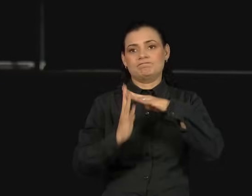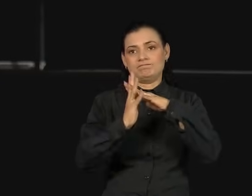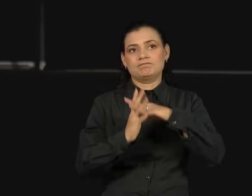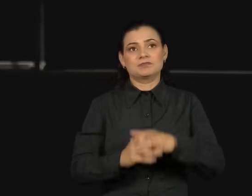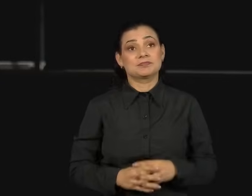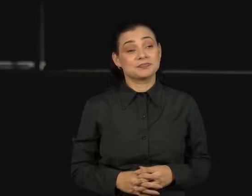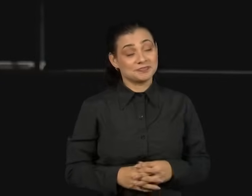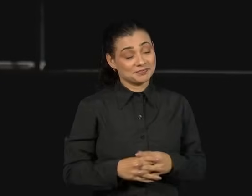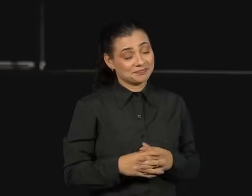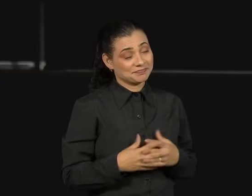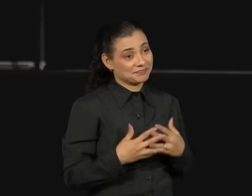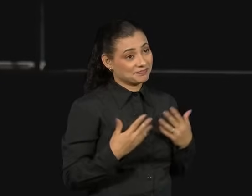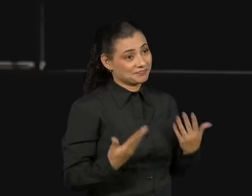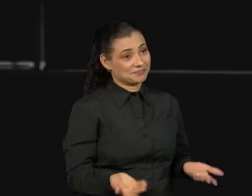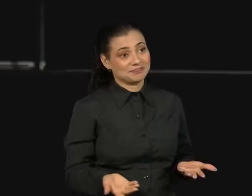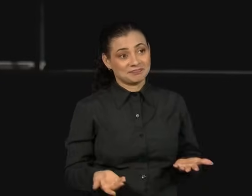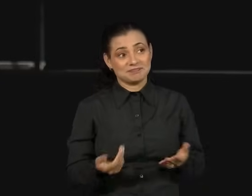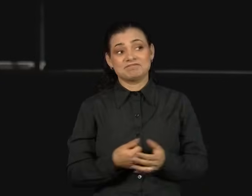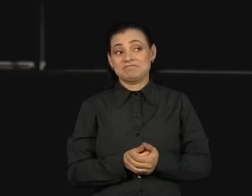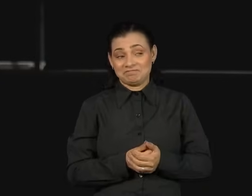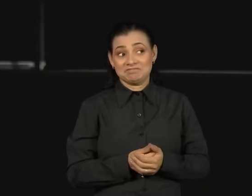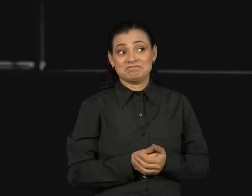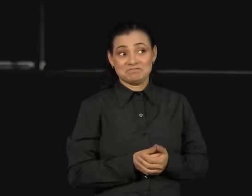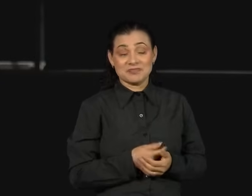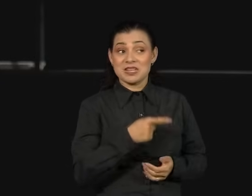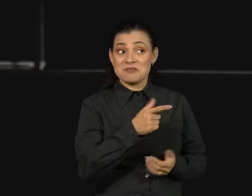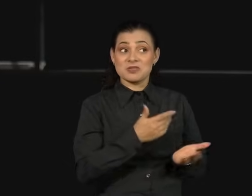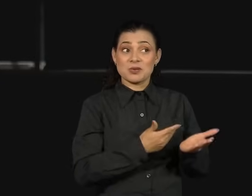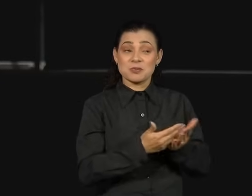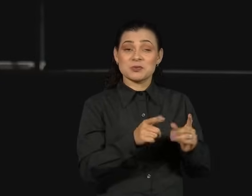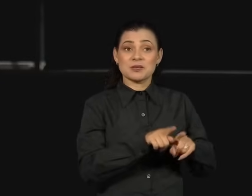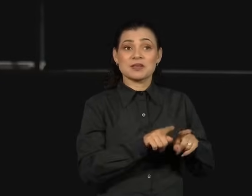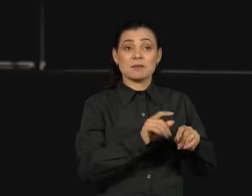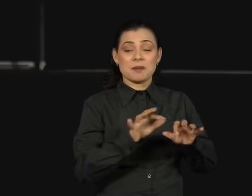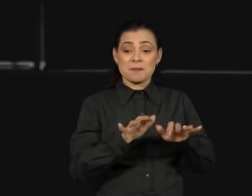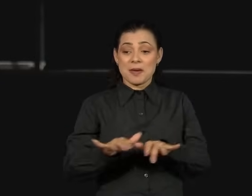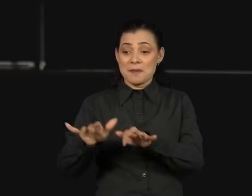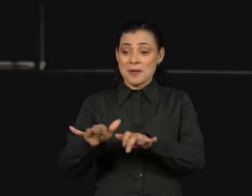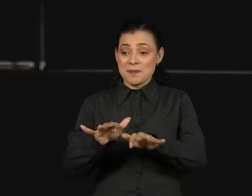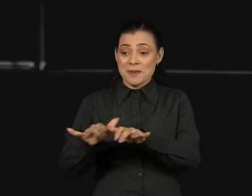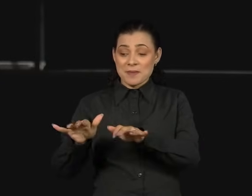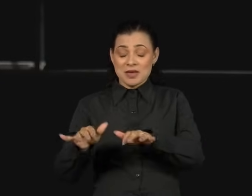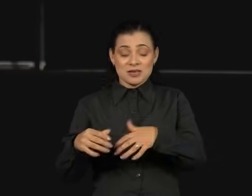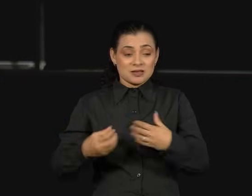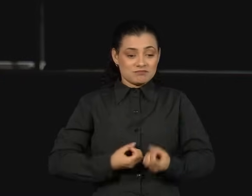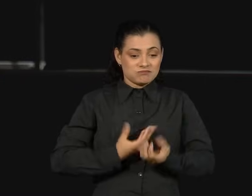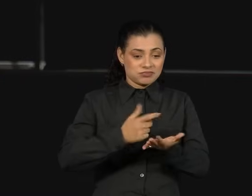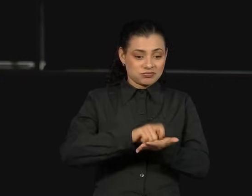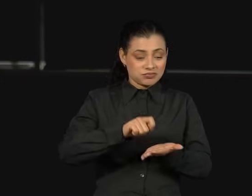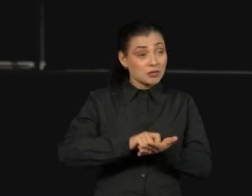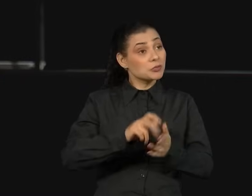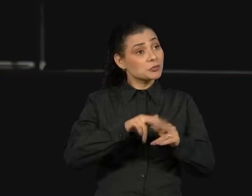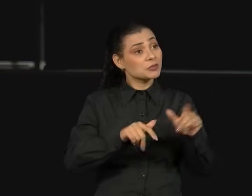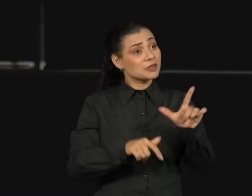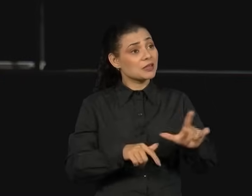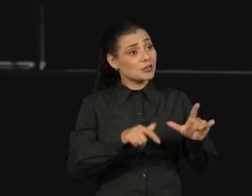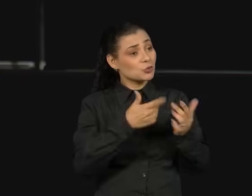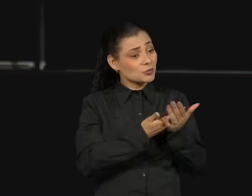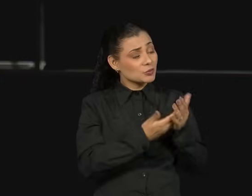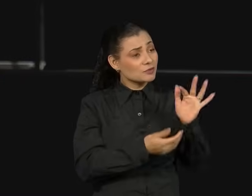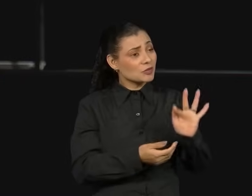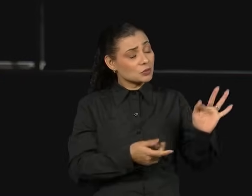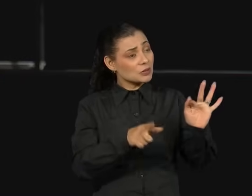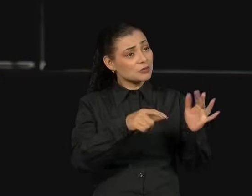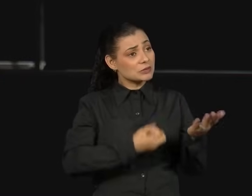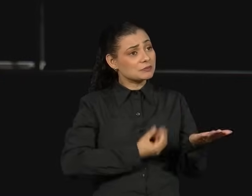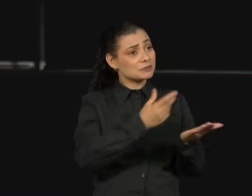Bom, e aí você começou a levar em paralelo as partituras e as letras. E já durante o curso de literatura,